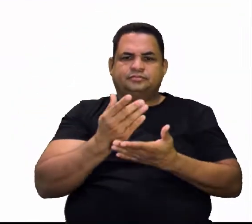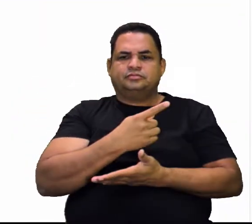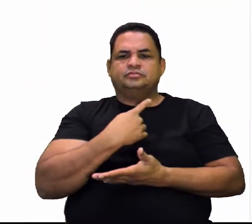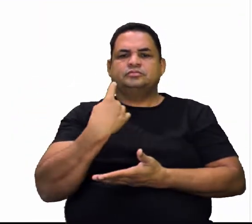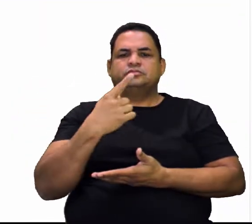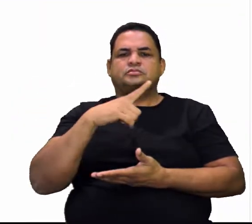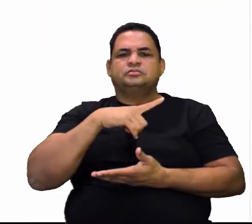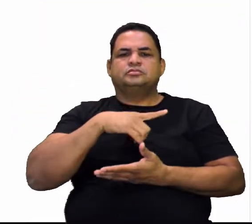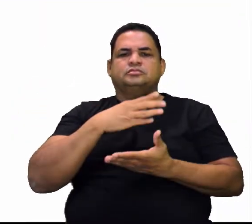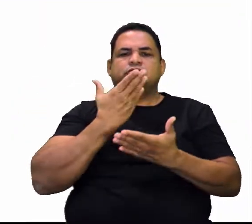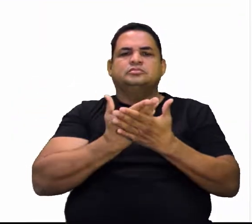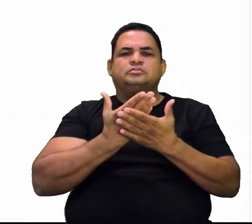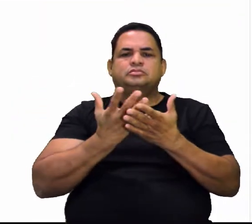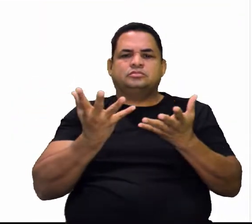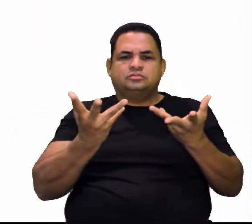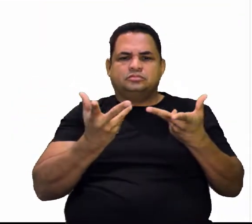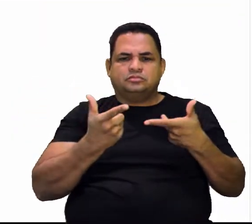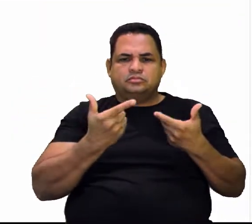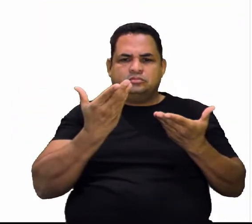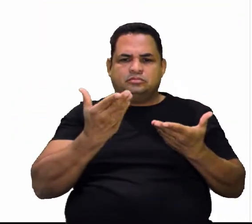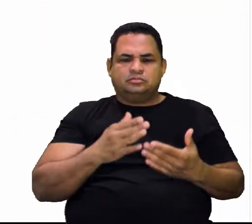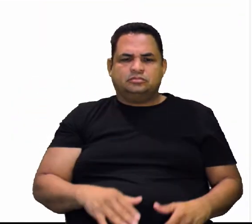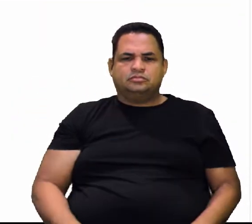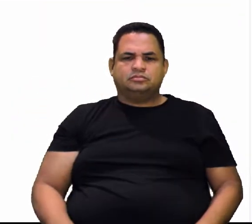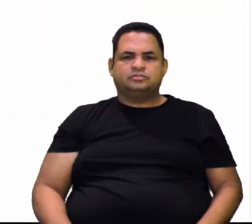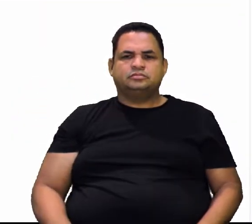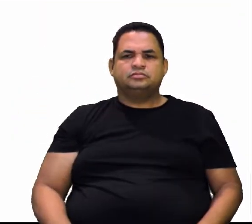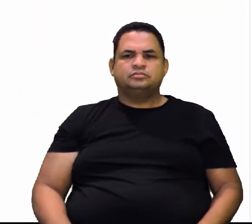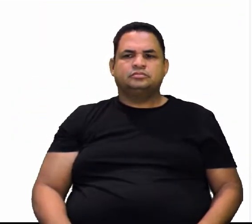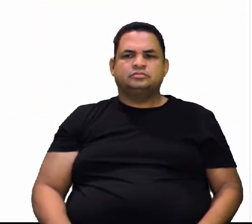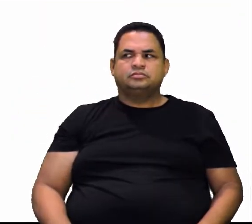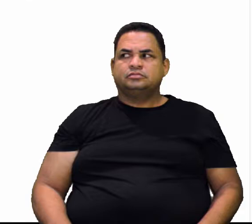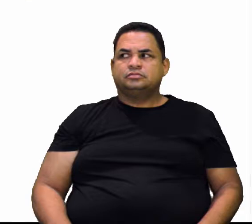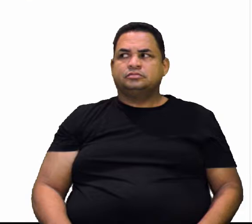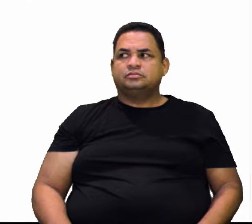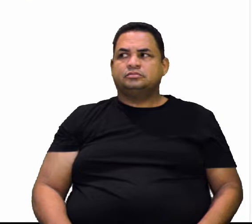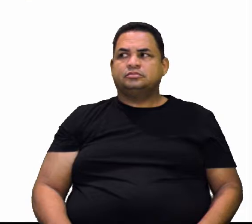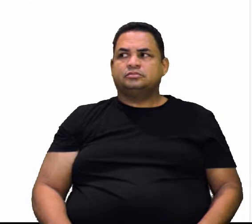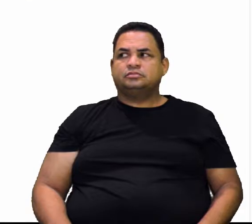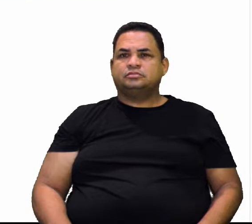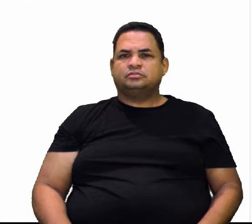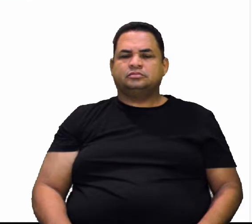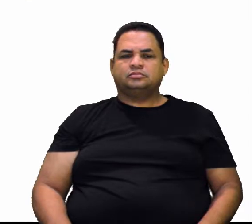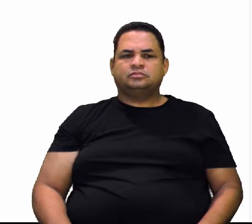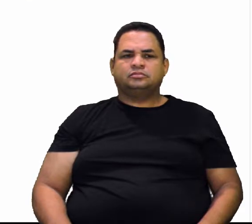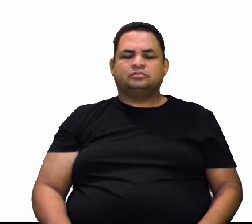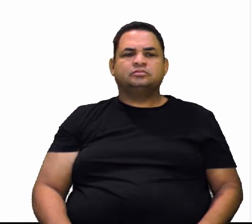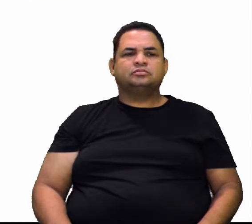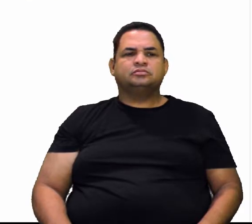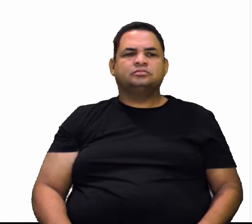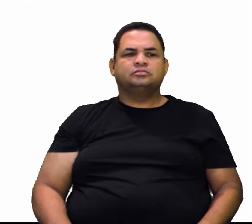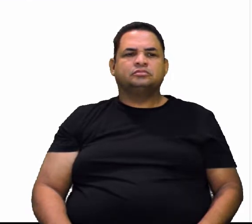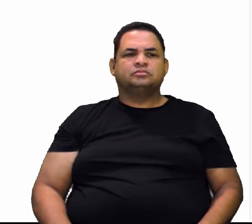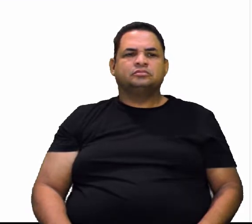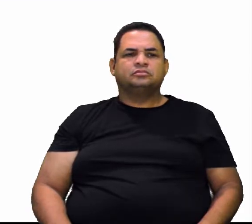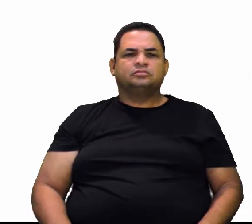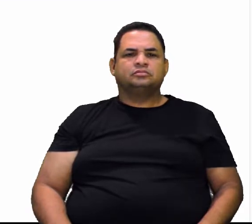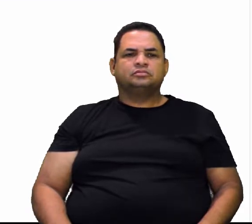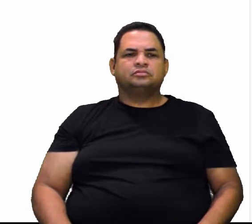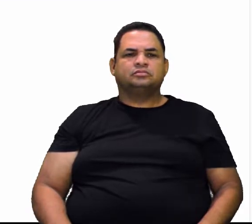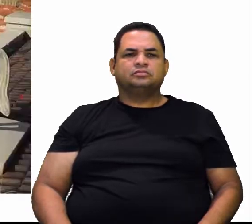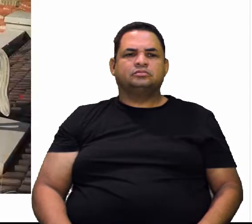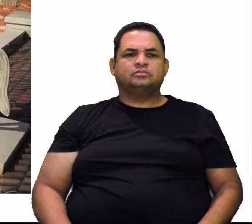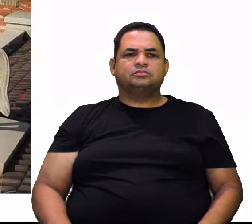as habilidades para a aula de hoje, né? Vamos lá, a habilidade para a aula de hoje.